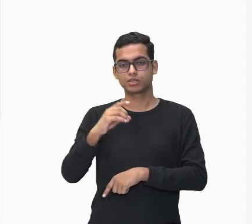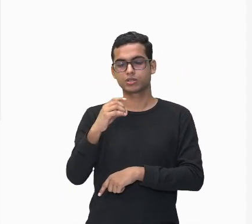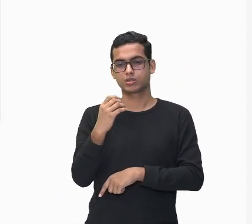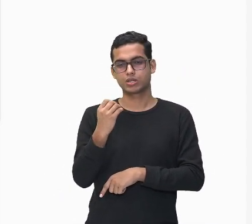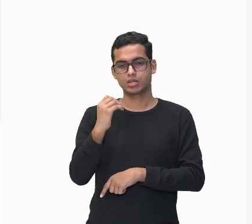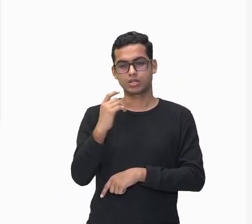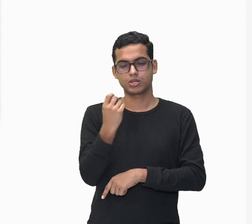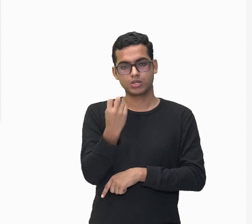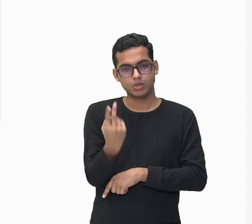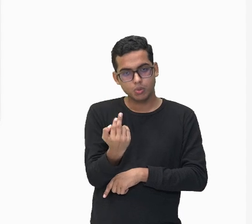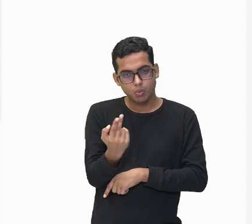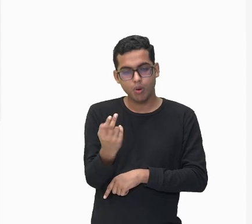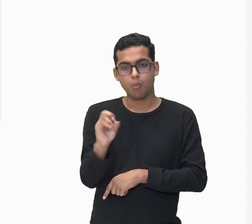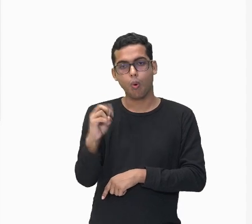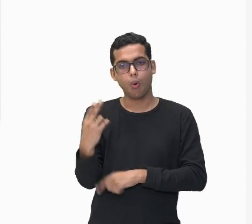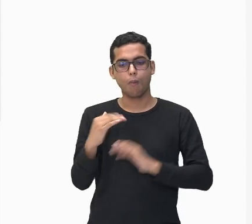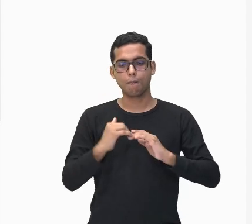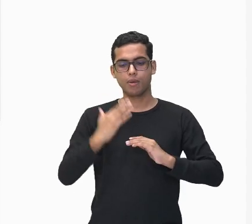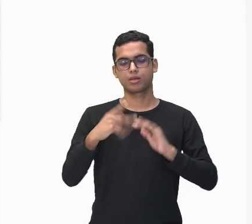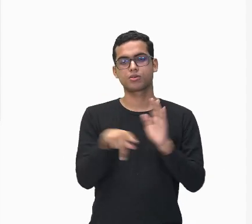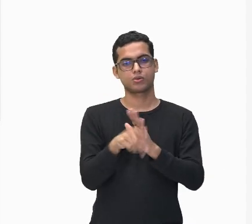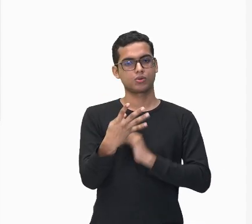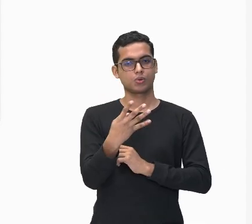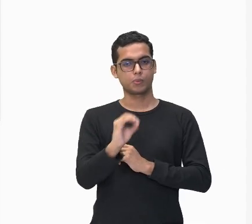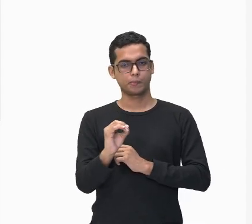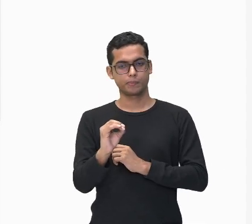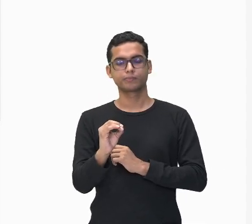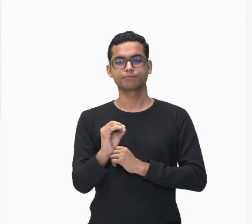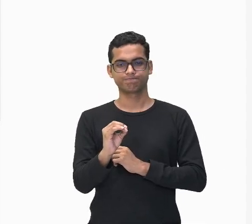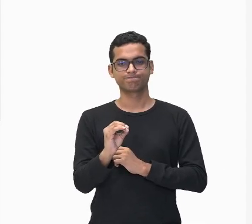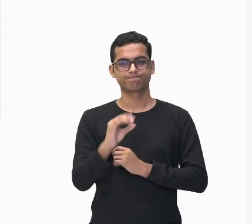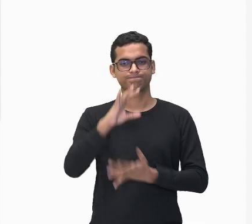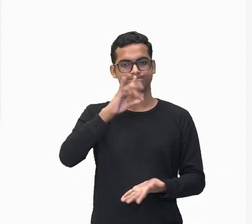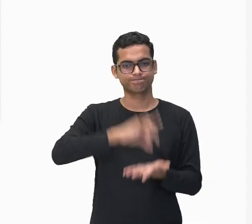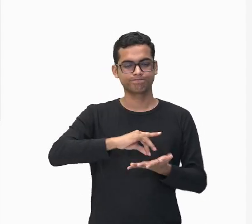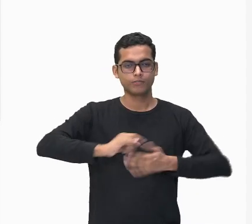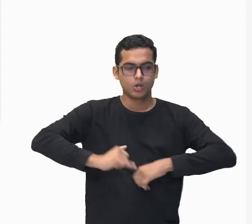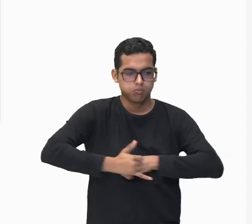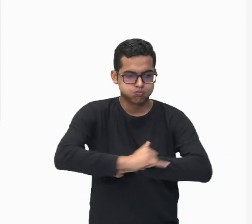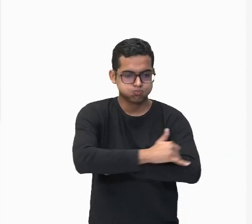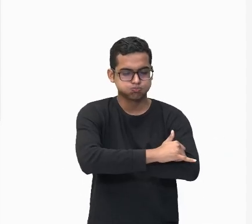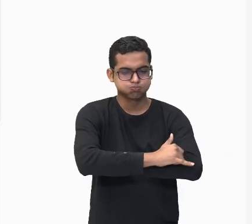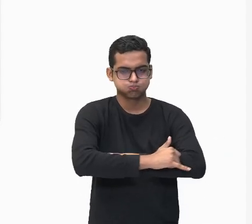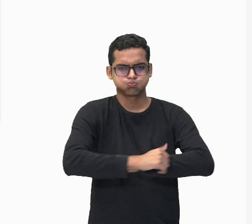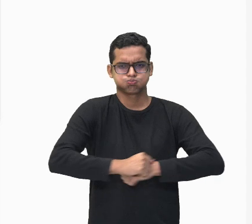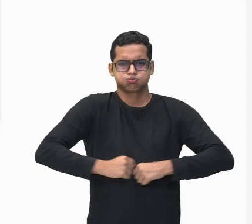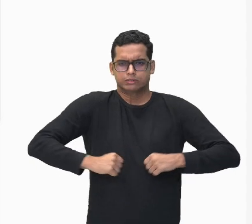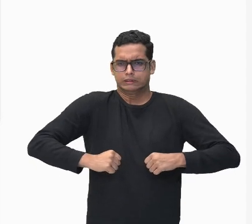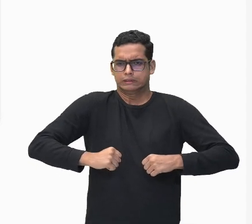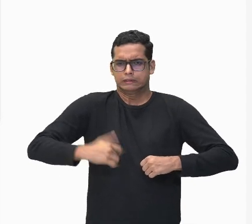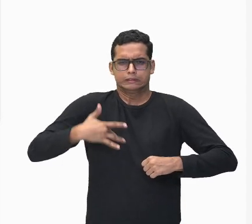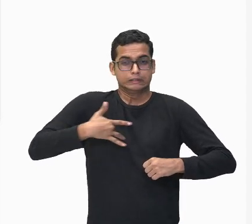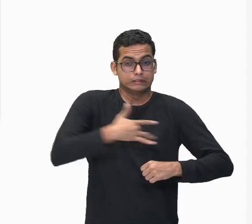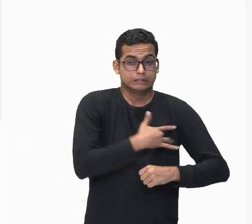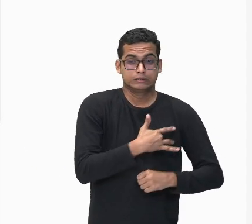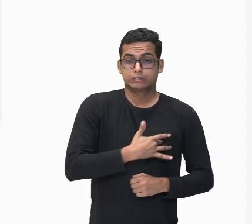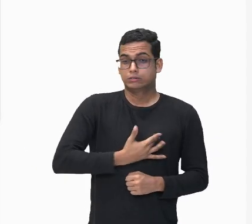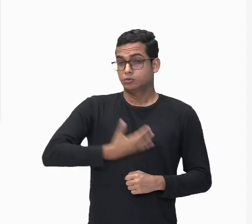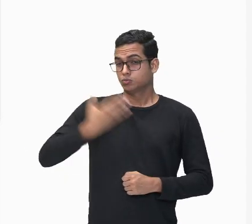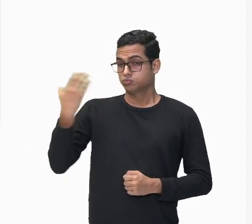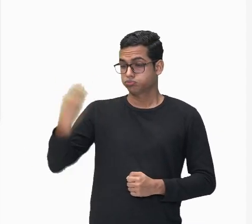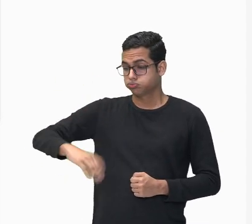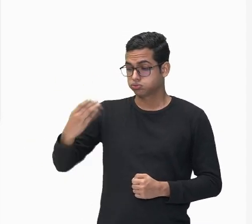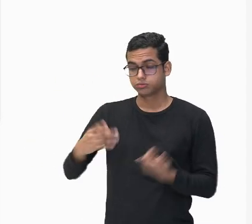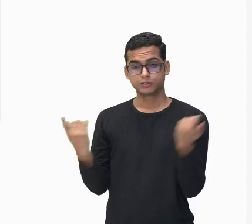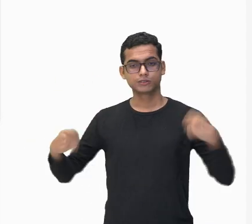a 40, já está ali, de fato, com a sua saúde bastante debilitada e provavelmente ele já